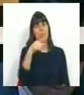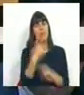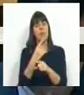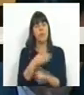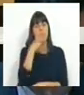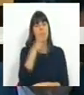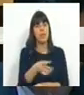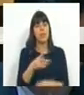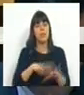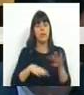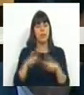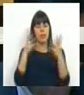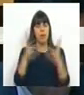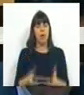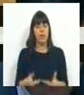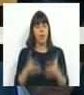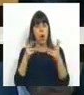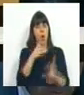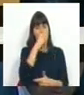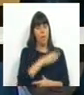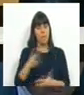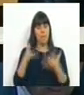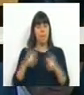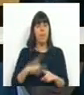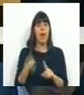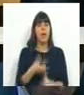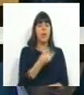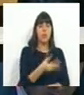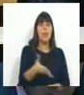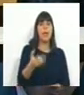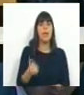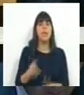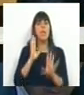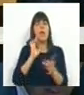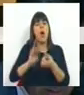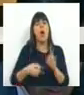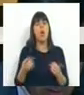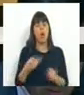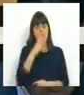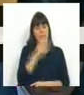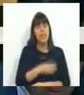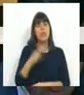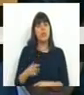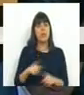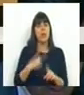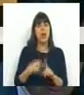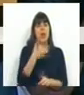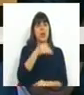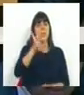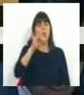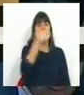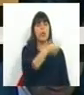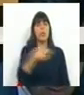também falou da execução do orçamento de 2015. Mas qual é que foi a execução em